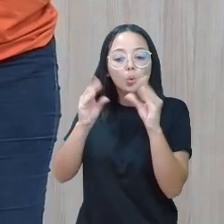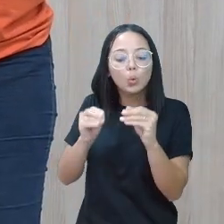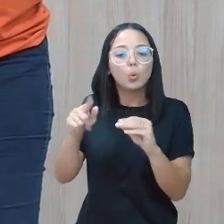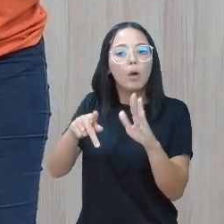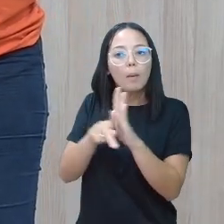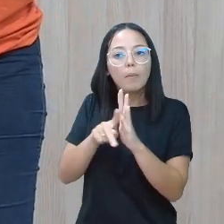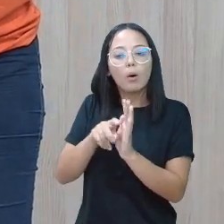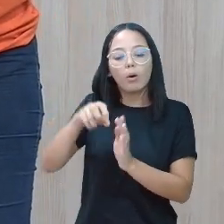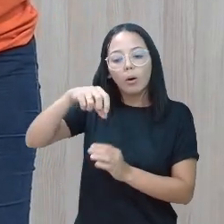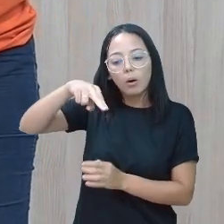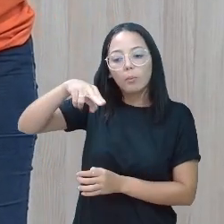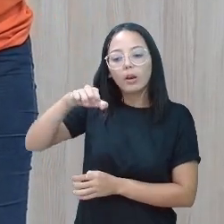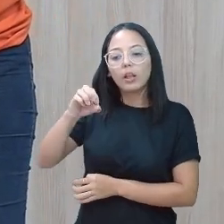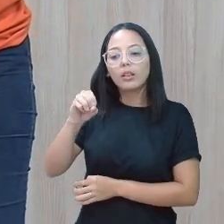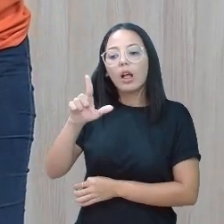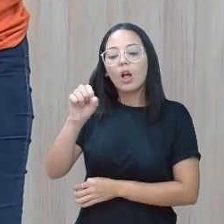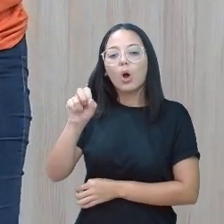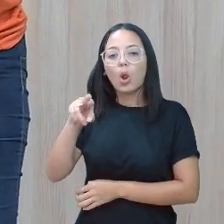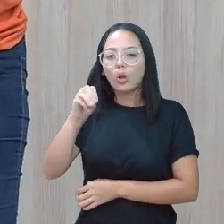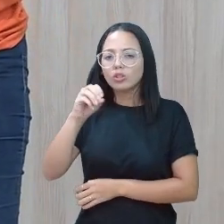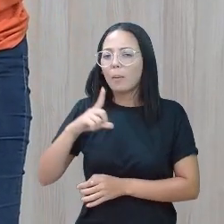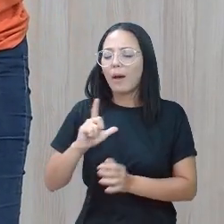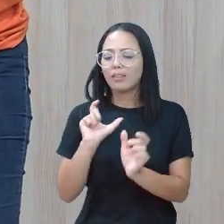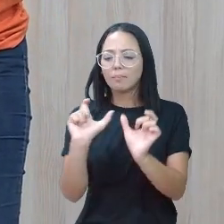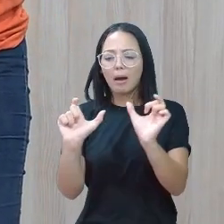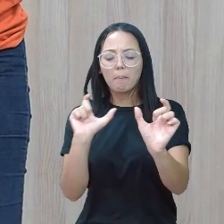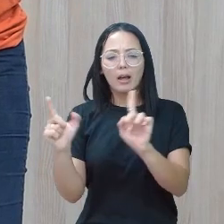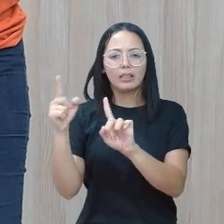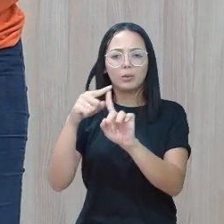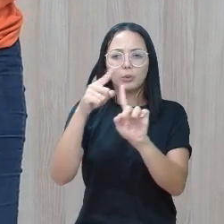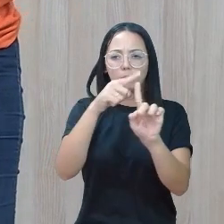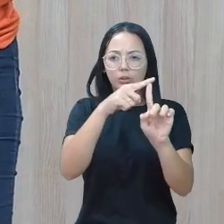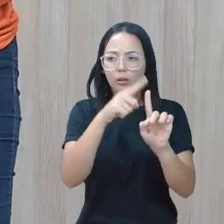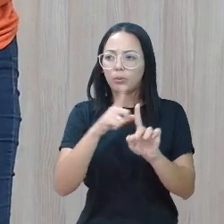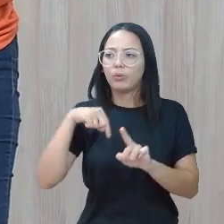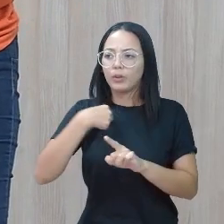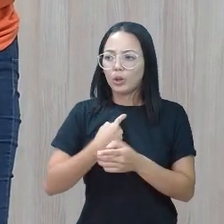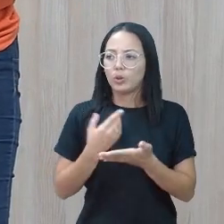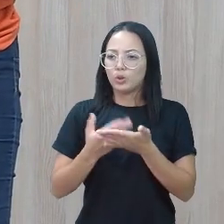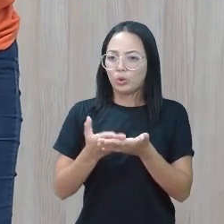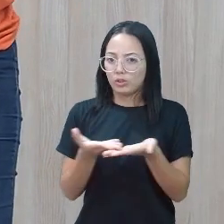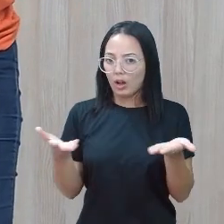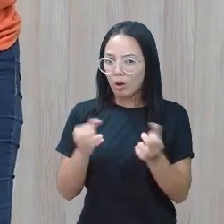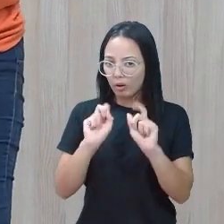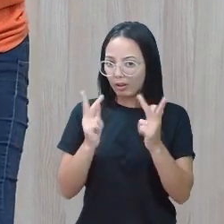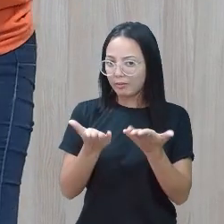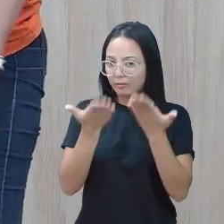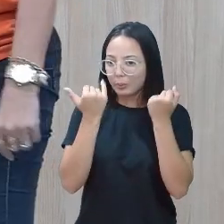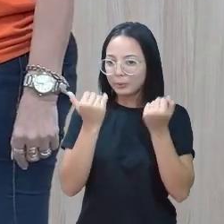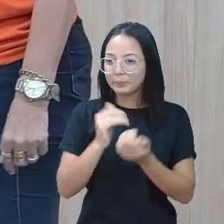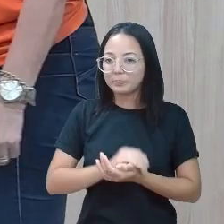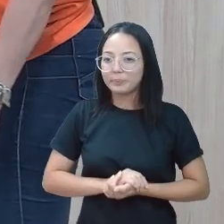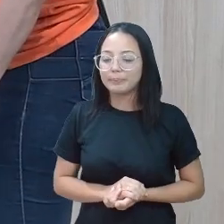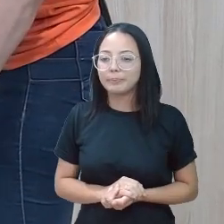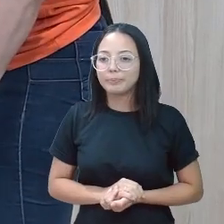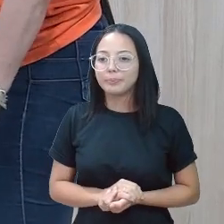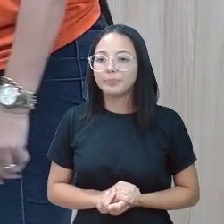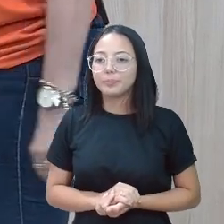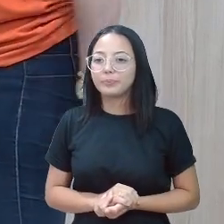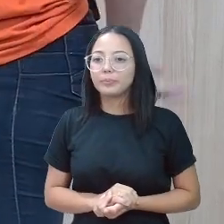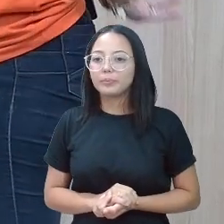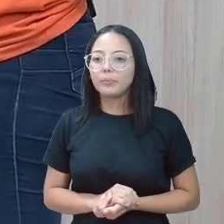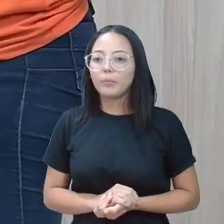um neologismo. Agora, a gente tem vários tipos de neologismo que a gente vai estudar agora. Vamos lá?